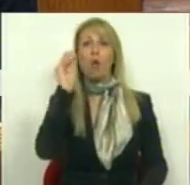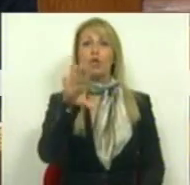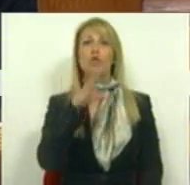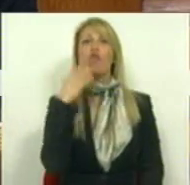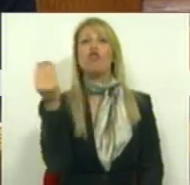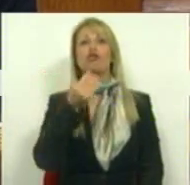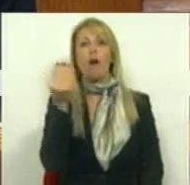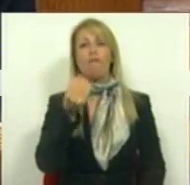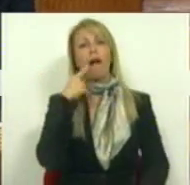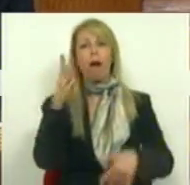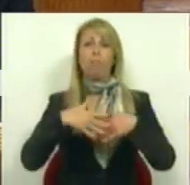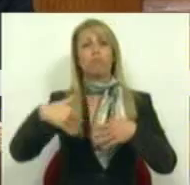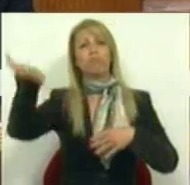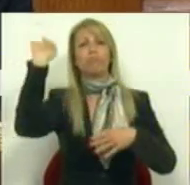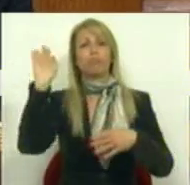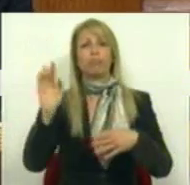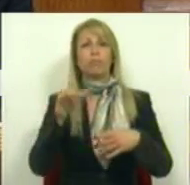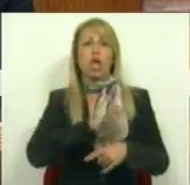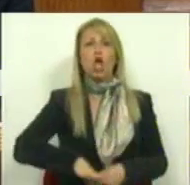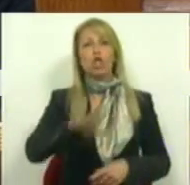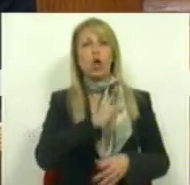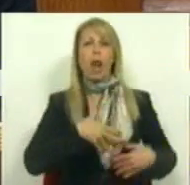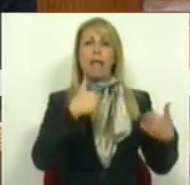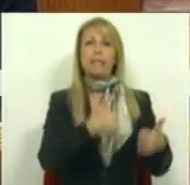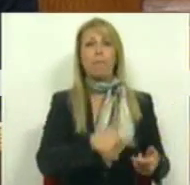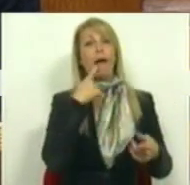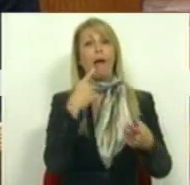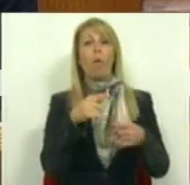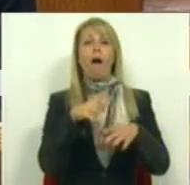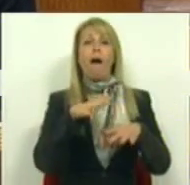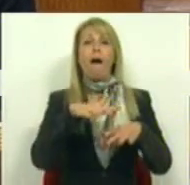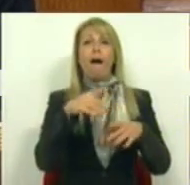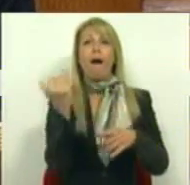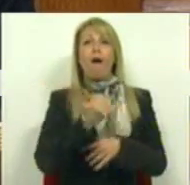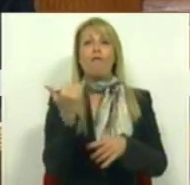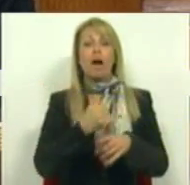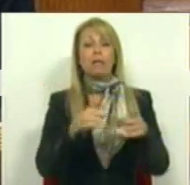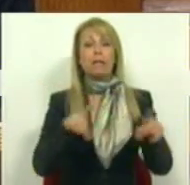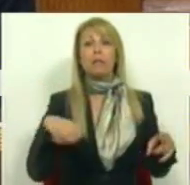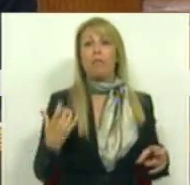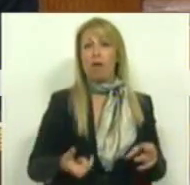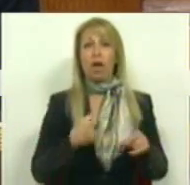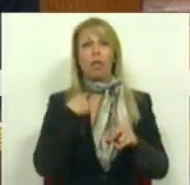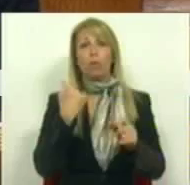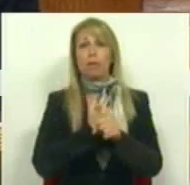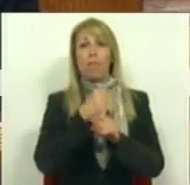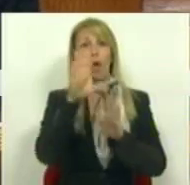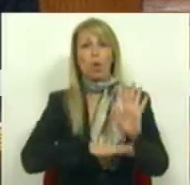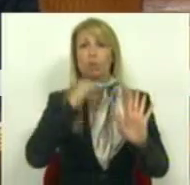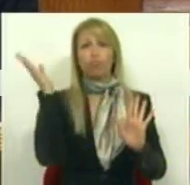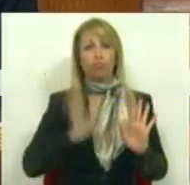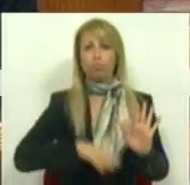a fazerem-se à vida e a deixarem a zona de conforto dos falsos recibos verdes, dos empregos precários e mal pagos, procurando um lugar lá